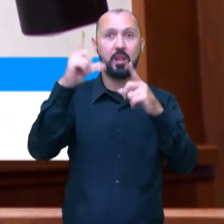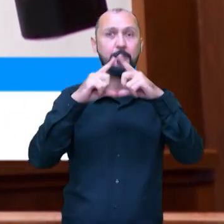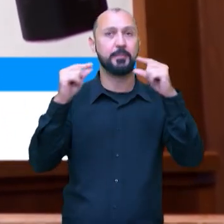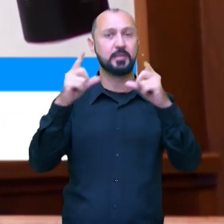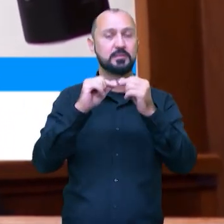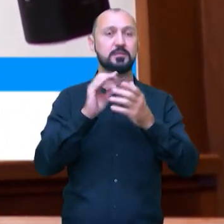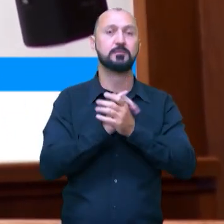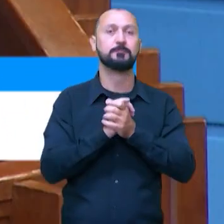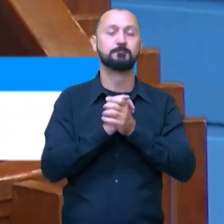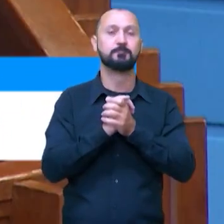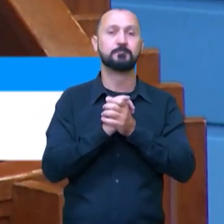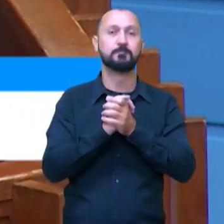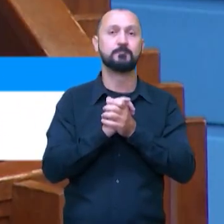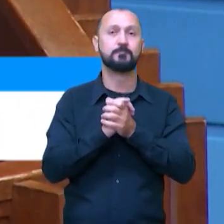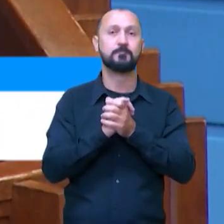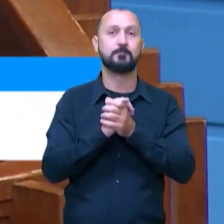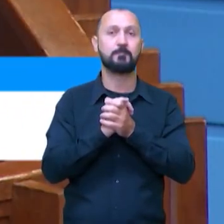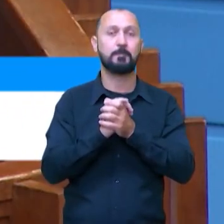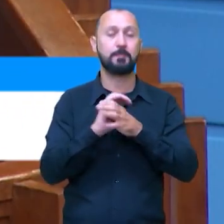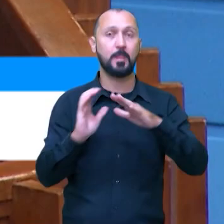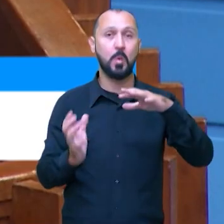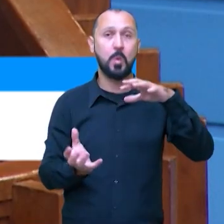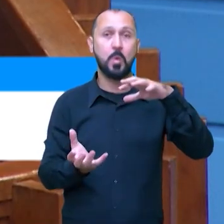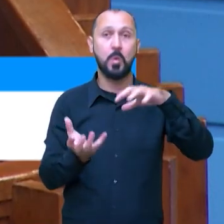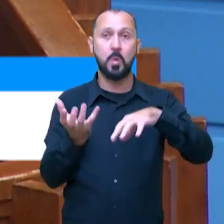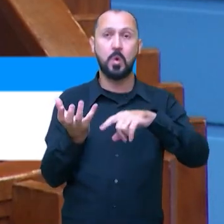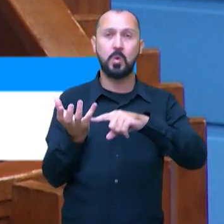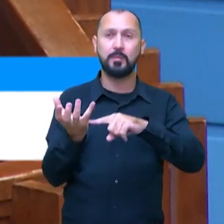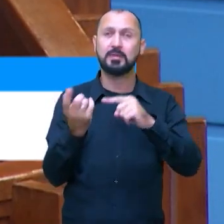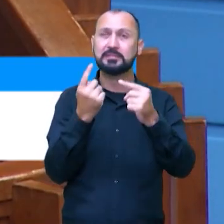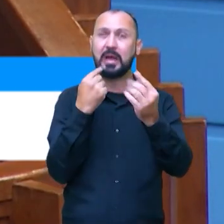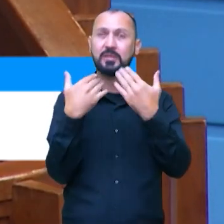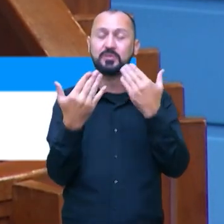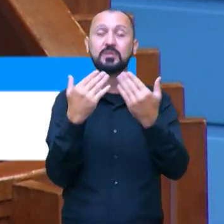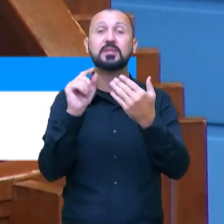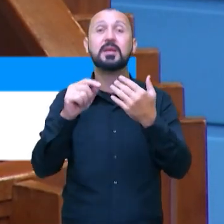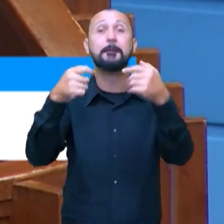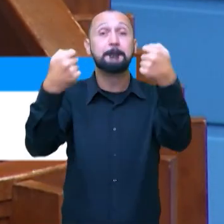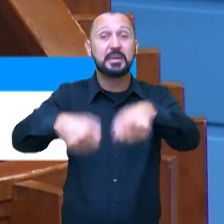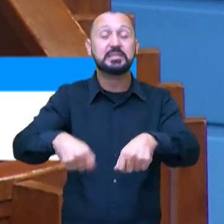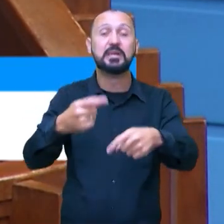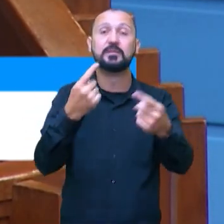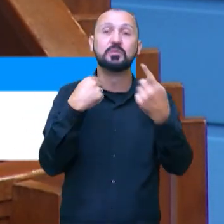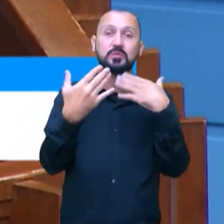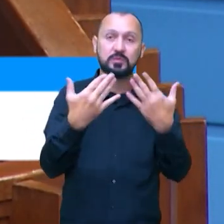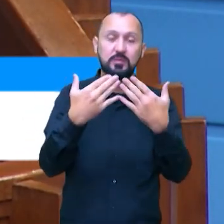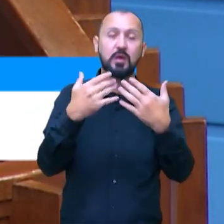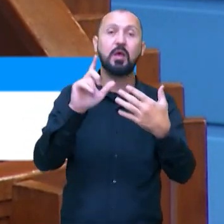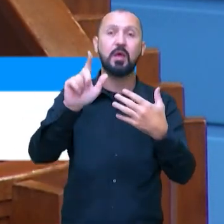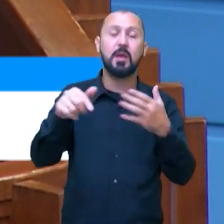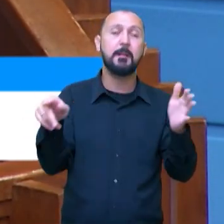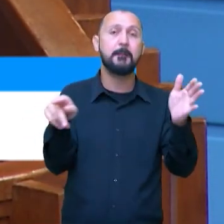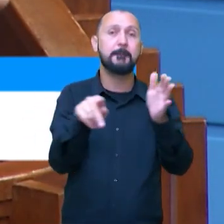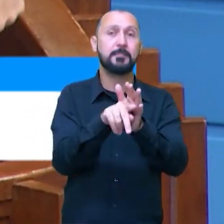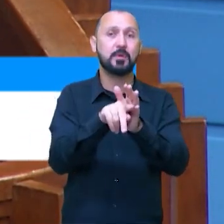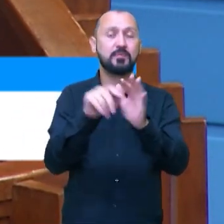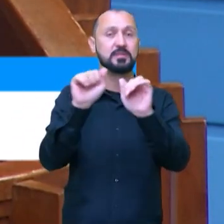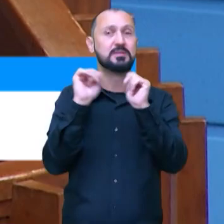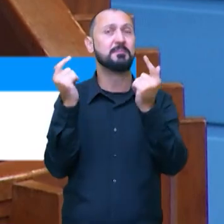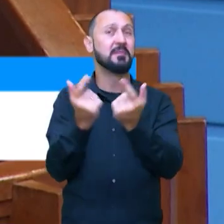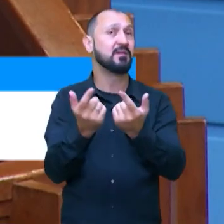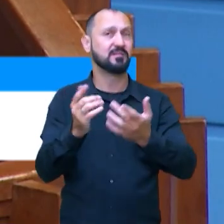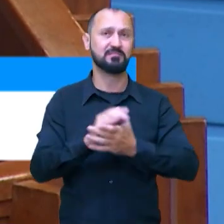em Brasília. O Congresso Nacional está discutindo algo que quem tinha que discutir são as